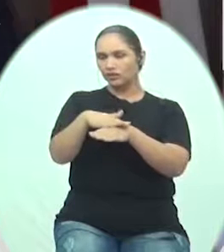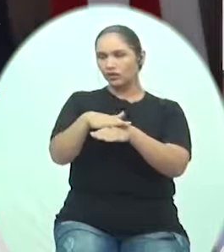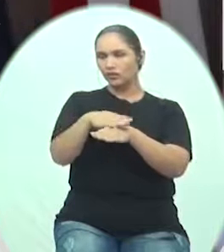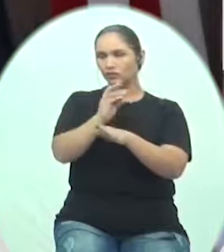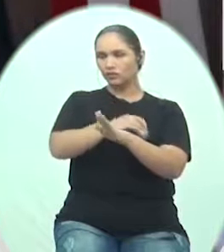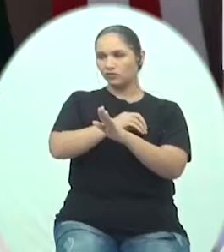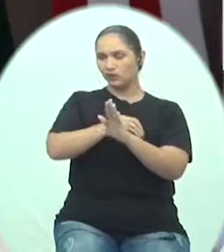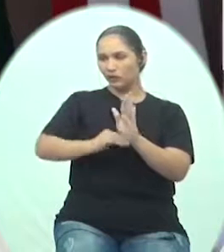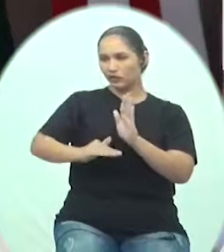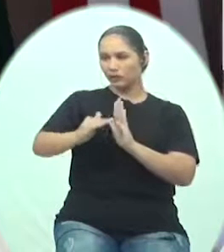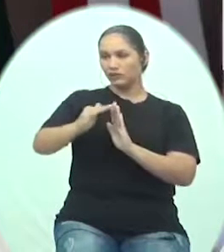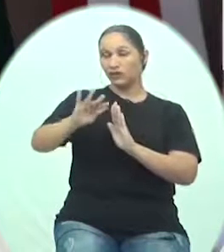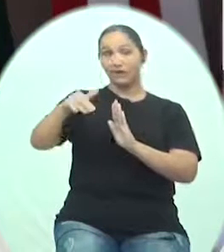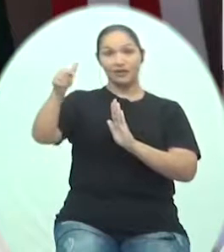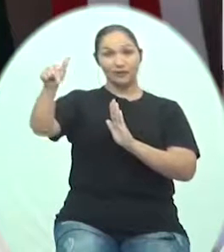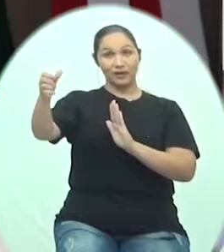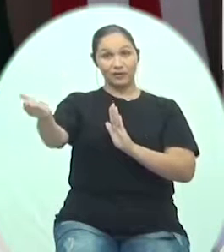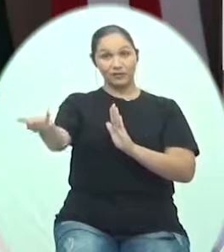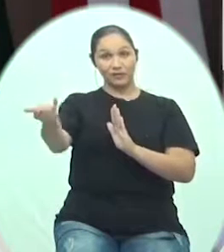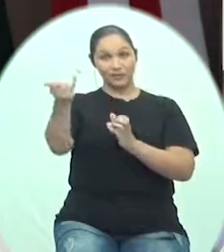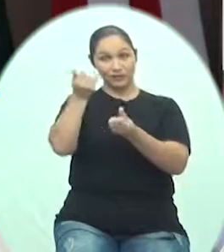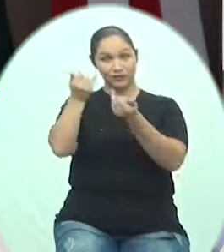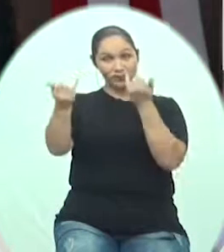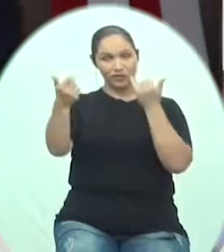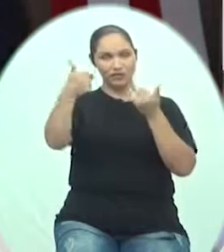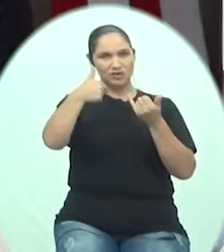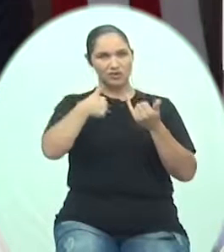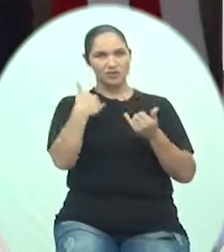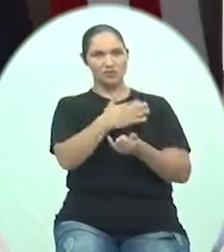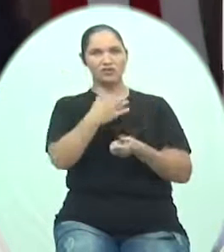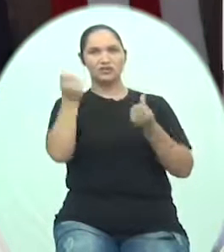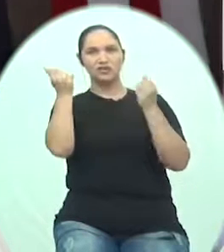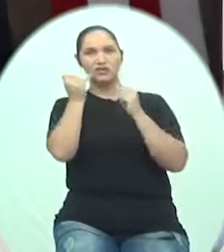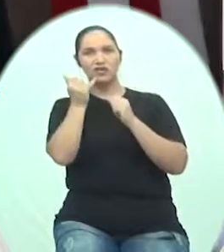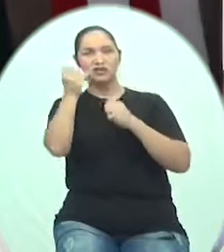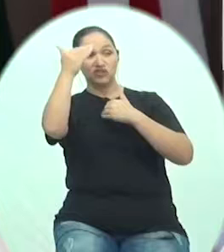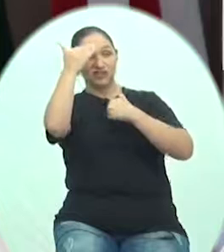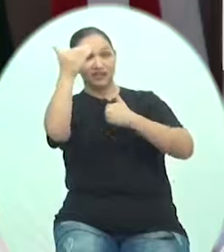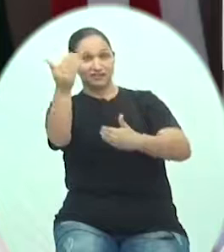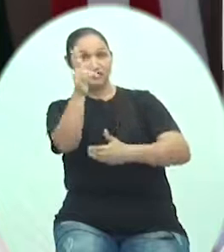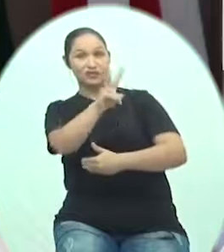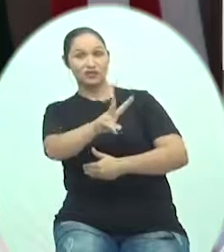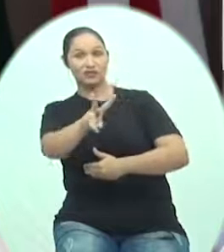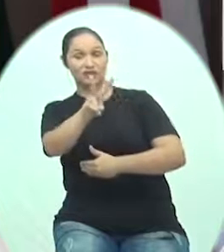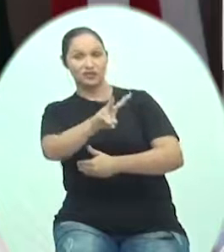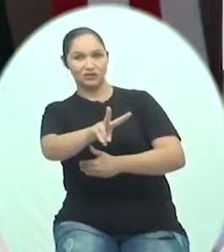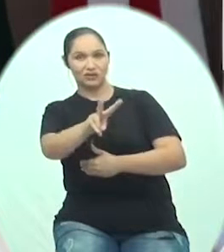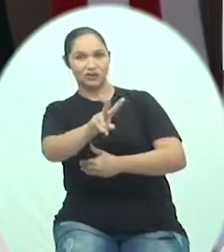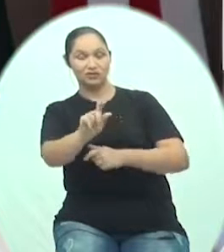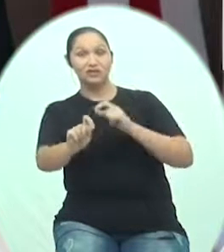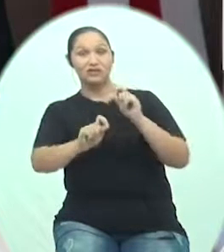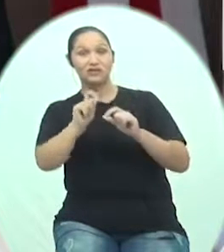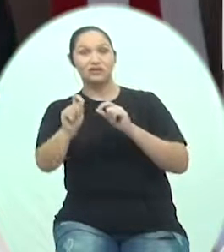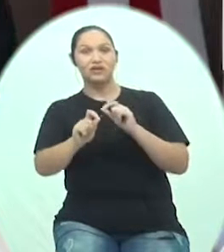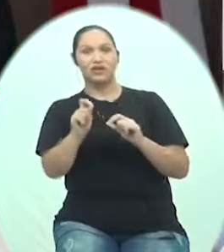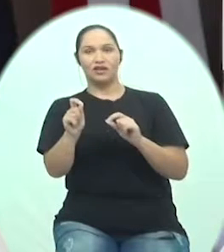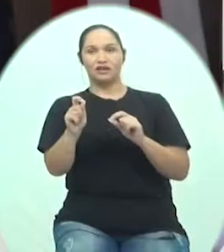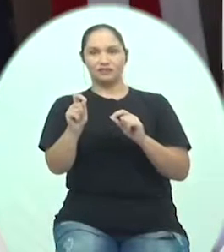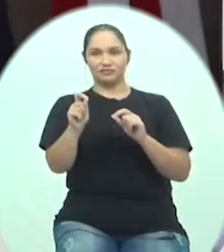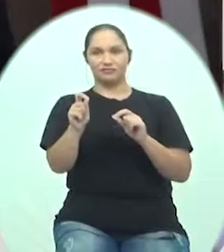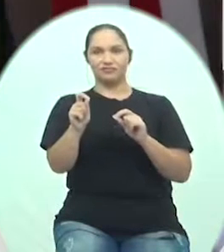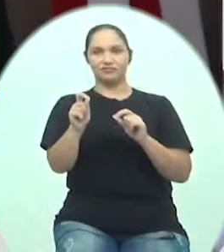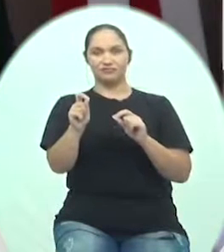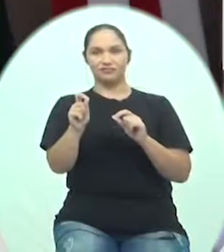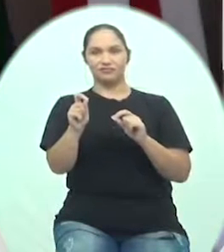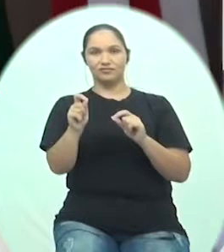aí preciso agradecer todos os vereadores eh que nos nos ajudaram a aprovar aqueles dois projetos